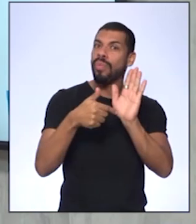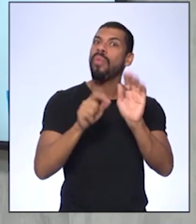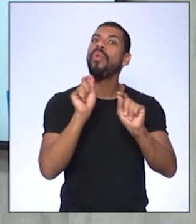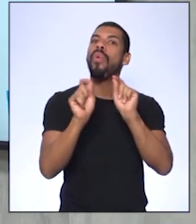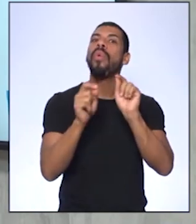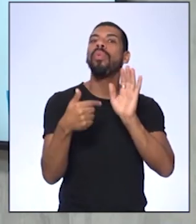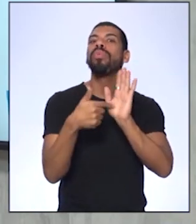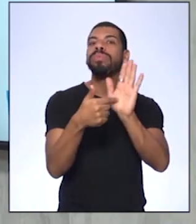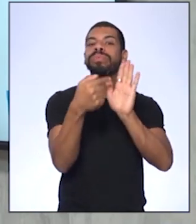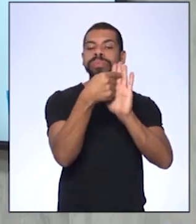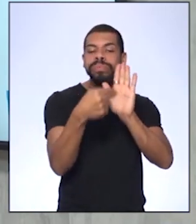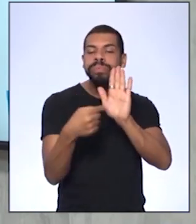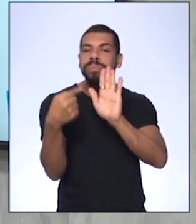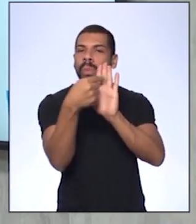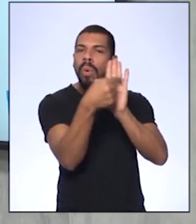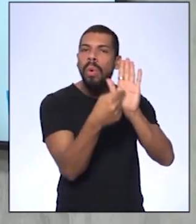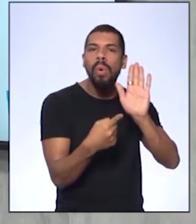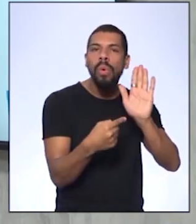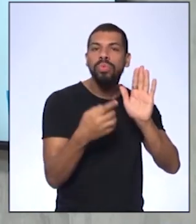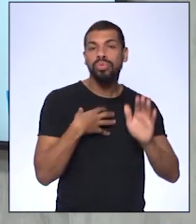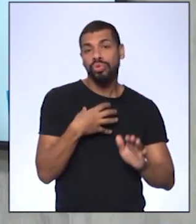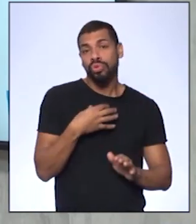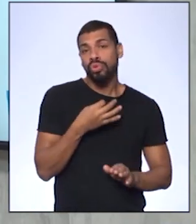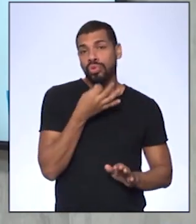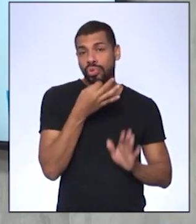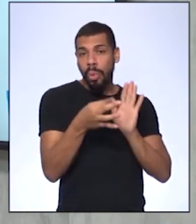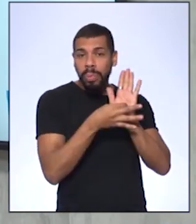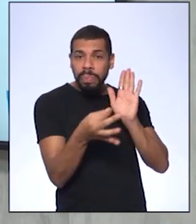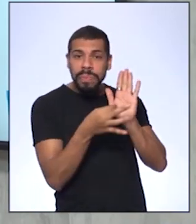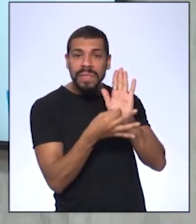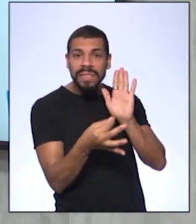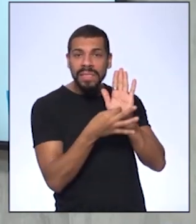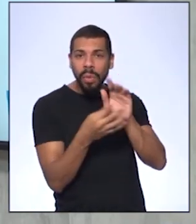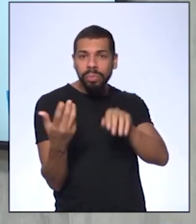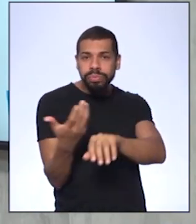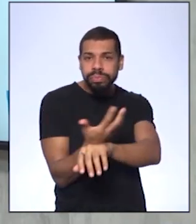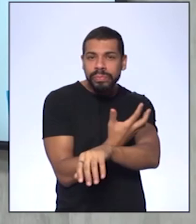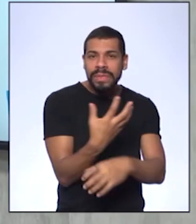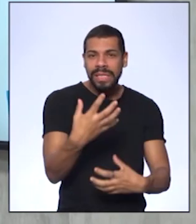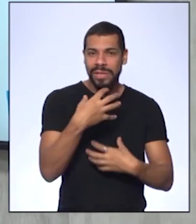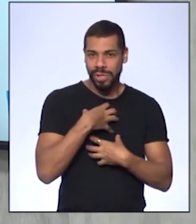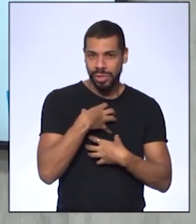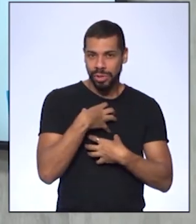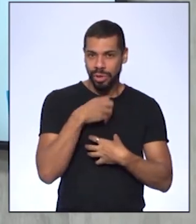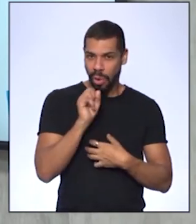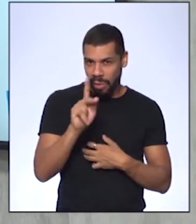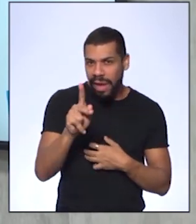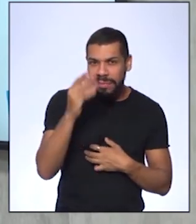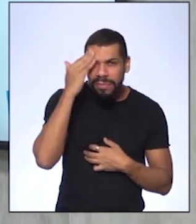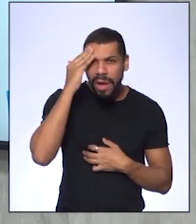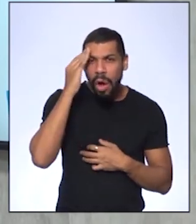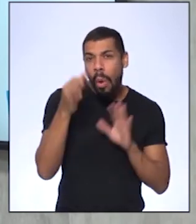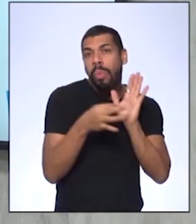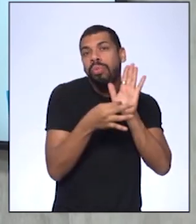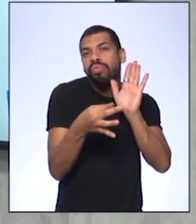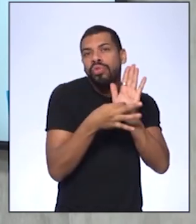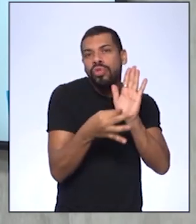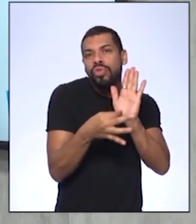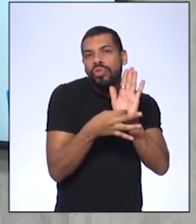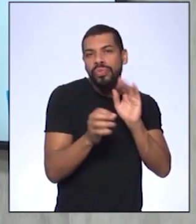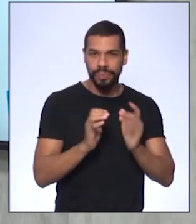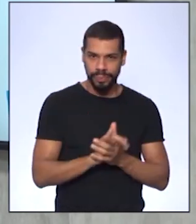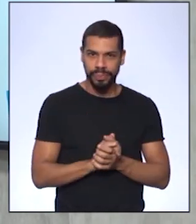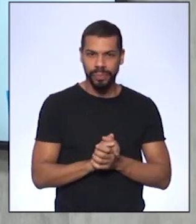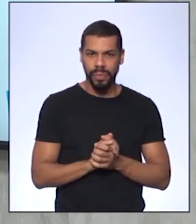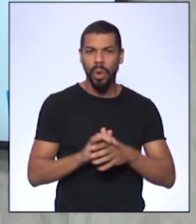que estamos apontando o nosso jeito de ver, julgar, sentir. Subjetivismo é isso, é o que se opõe ao objetivo.